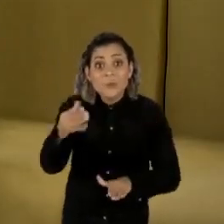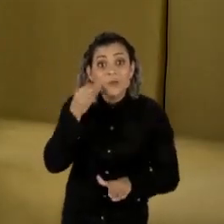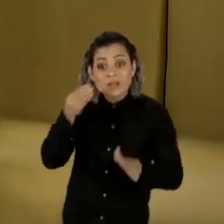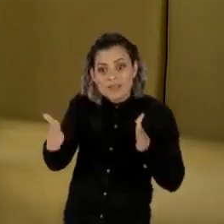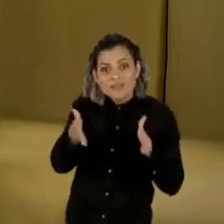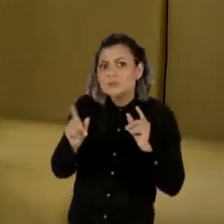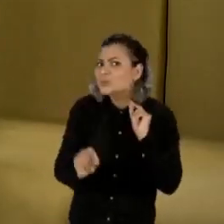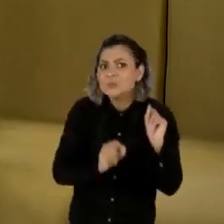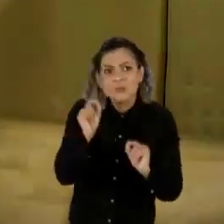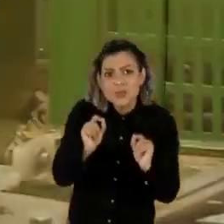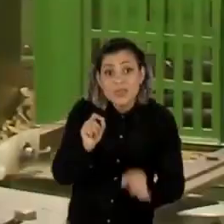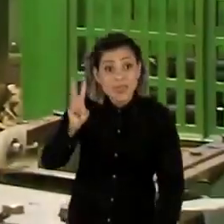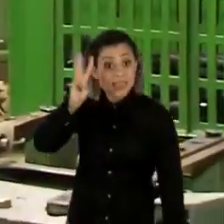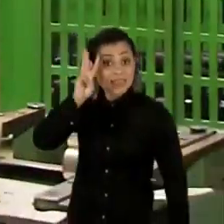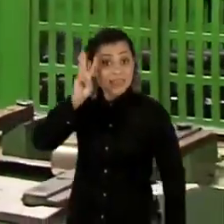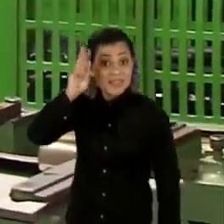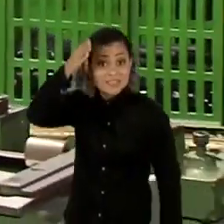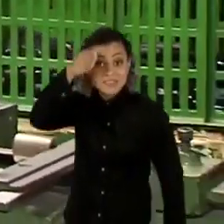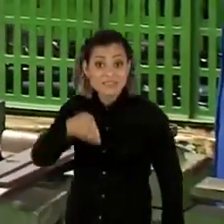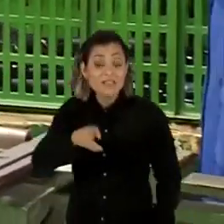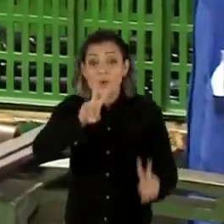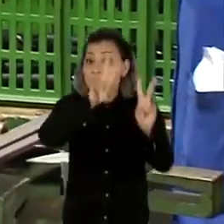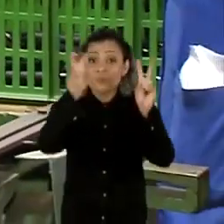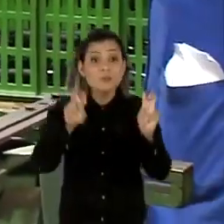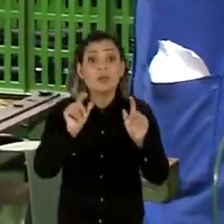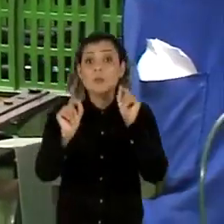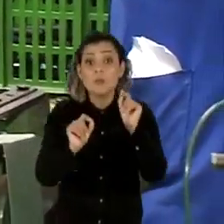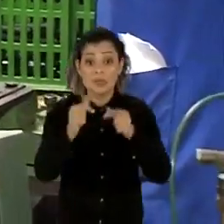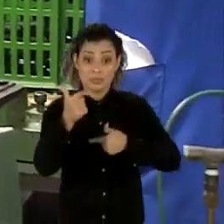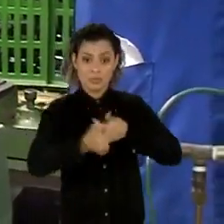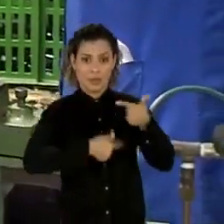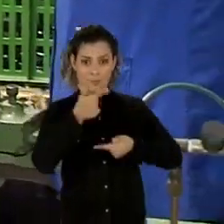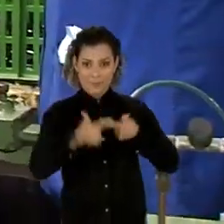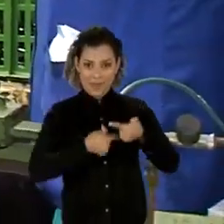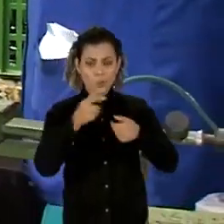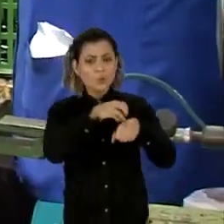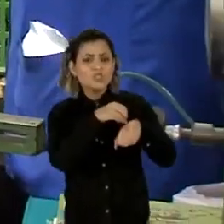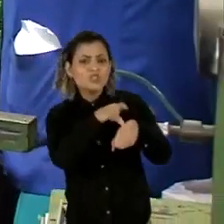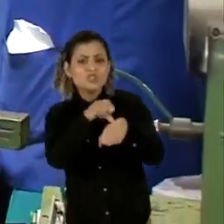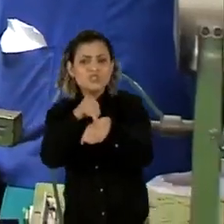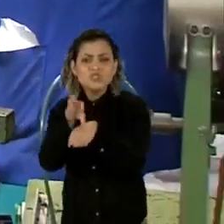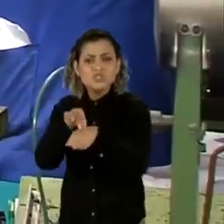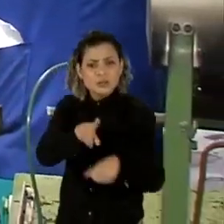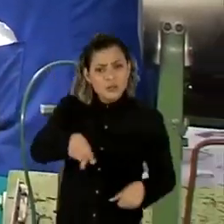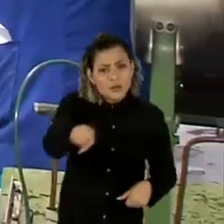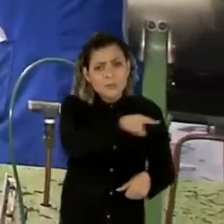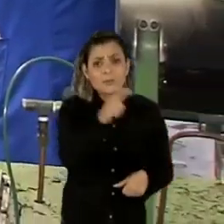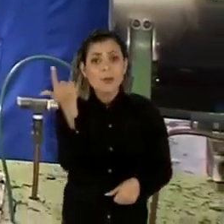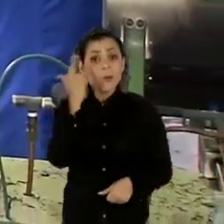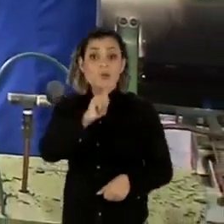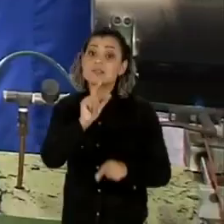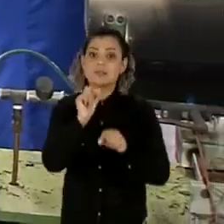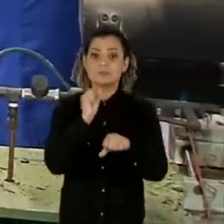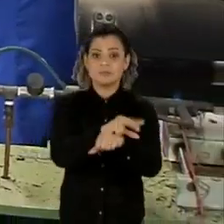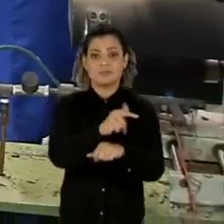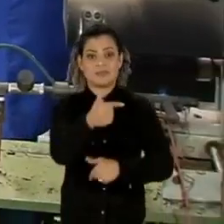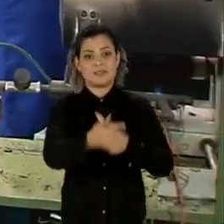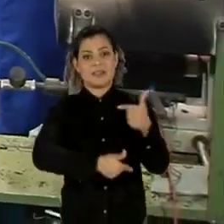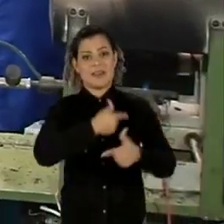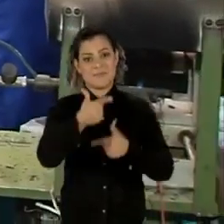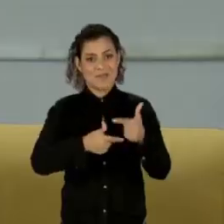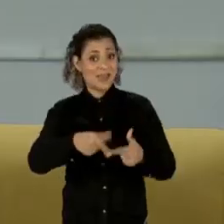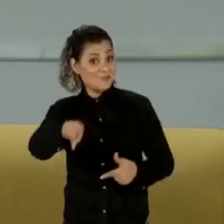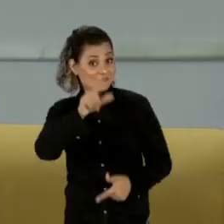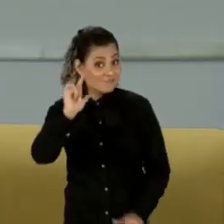jc toda terça feira nós vamos falar sobre emprego e dar dicas práticas para aumentar as chances de conseguir uma vaga de